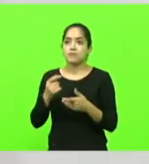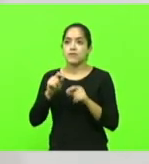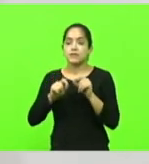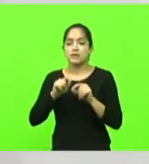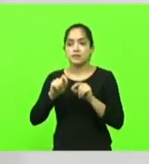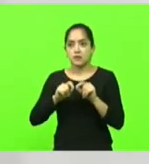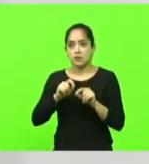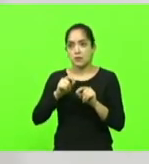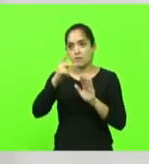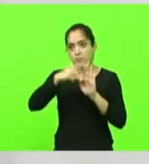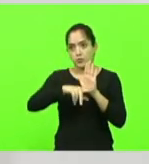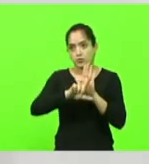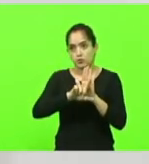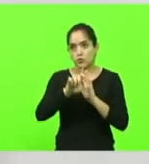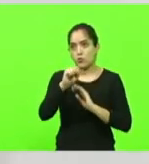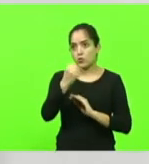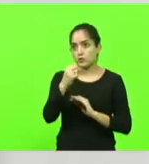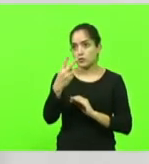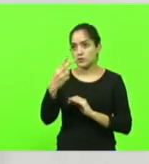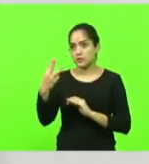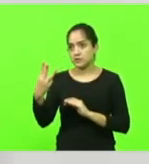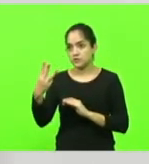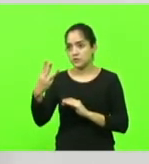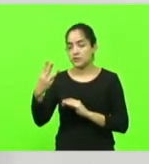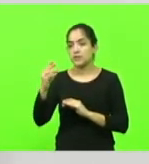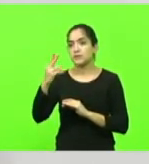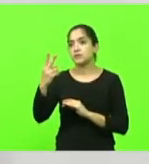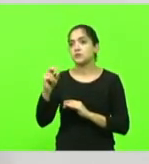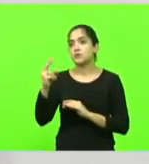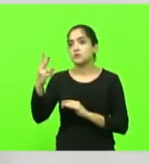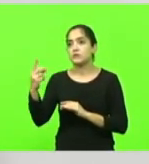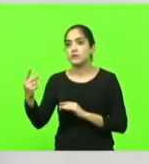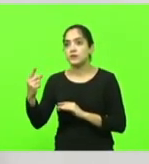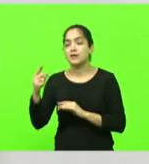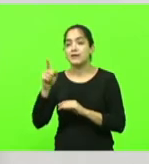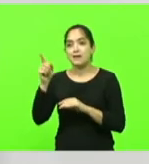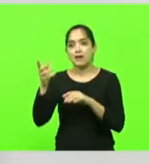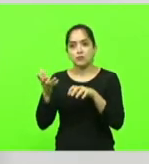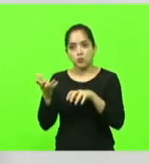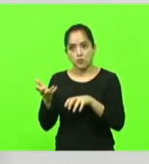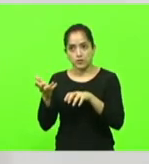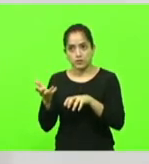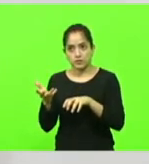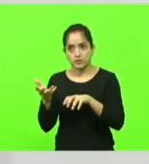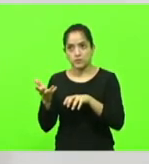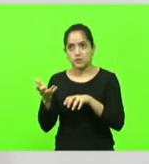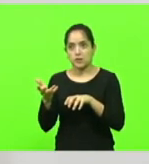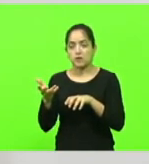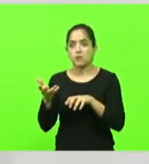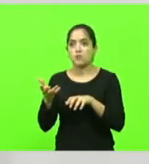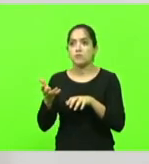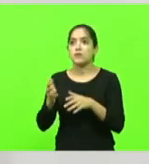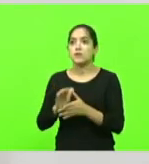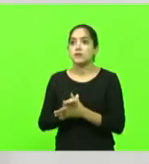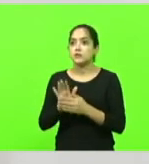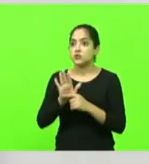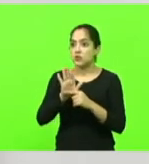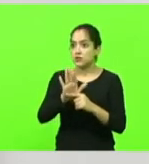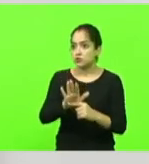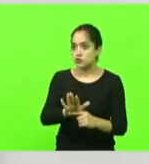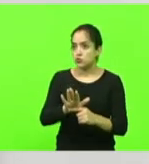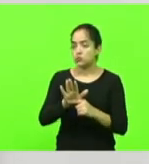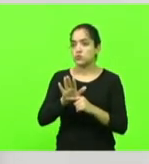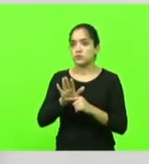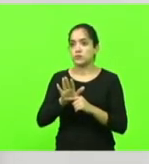o projeto de lei 823/2021, que está tramitando no Congresso Nacional, do auxílio emergencial do governo federal à